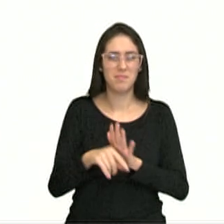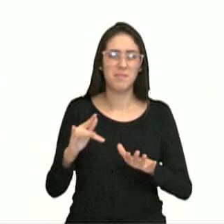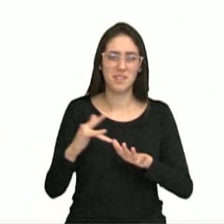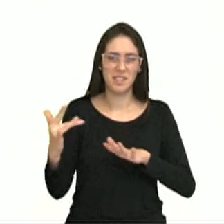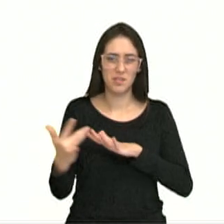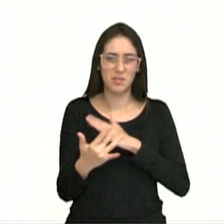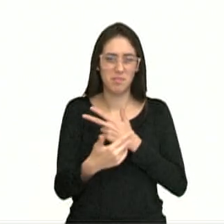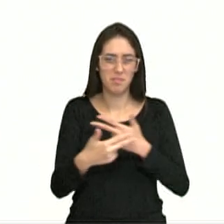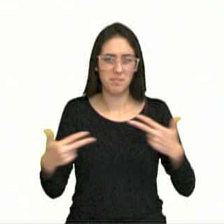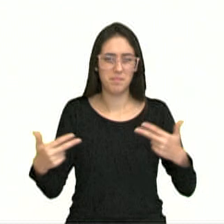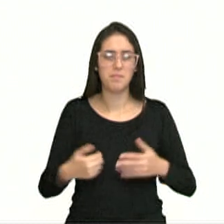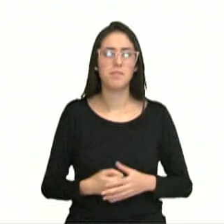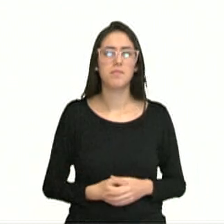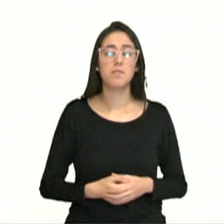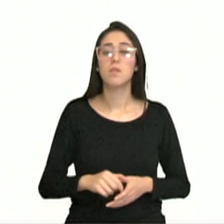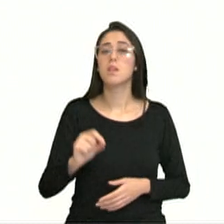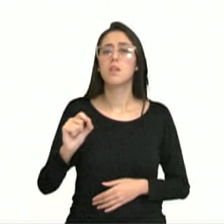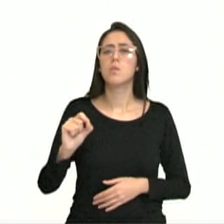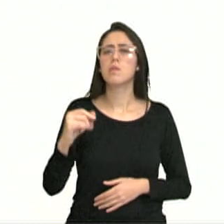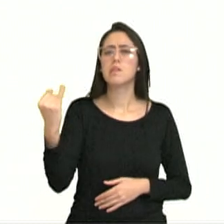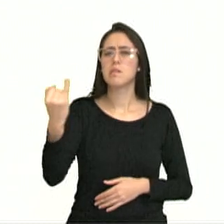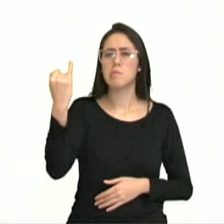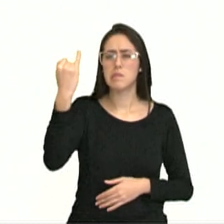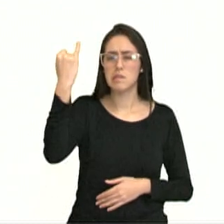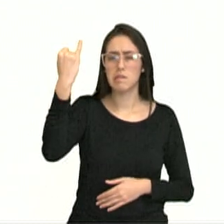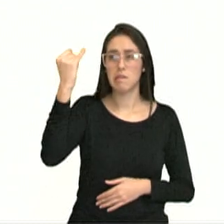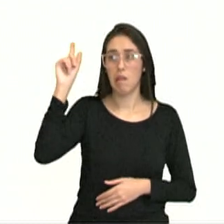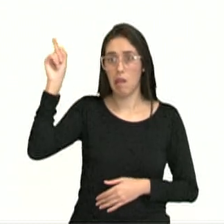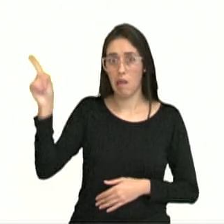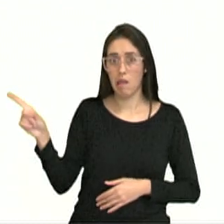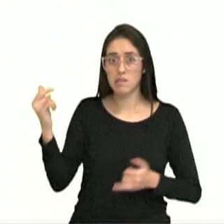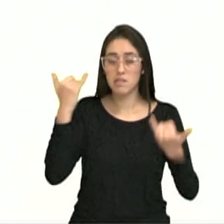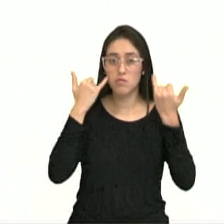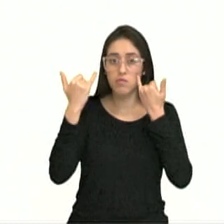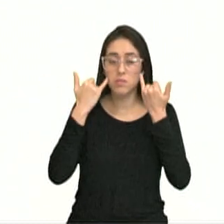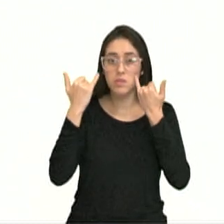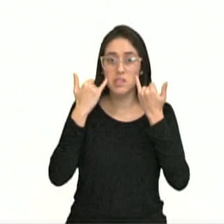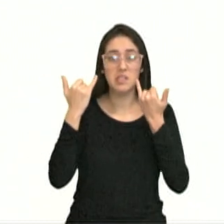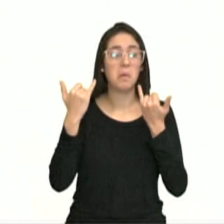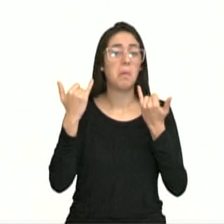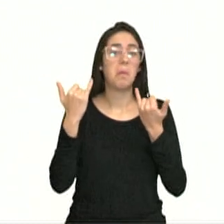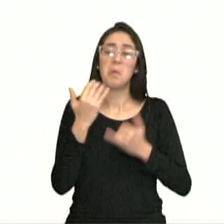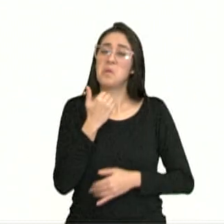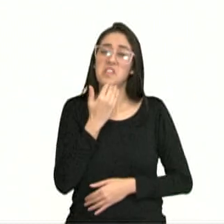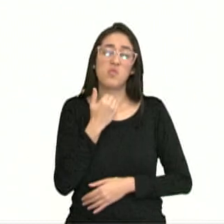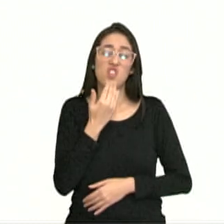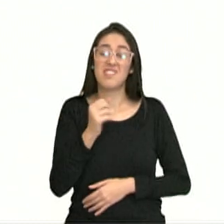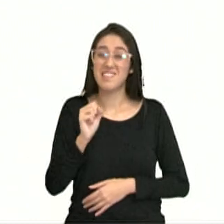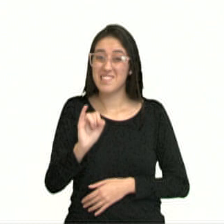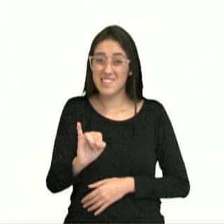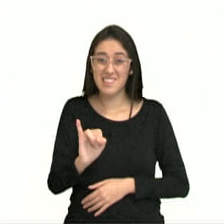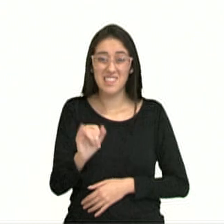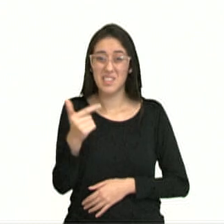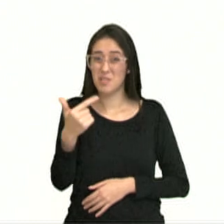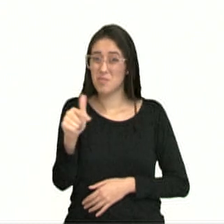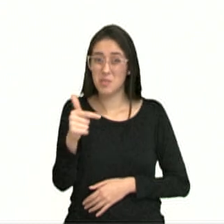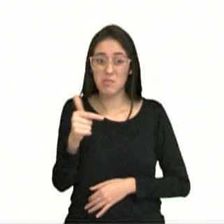sociais. O que é importante? Que essas informações, porém, não teriam valor algum se não